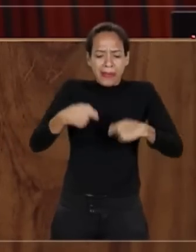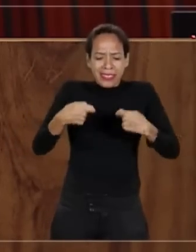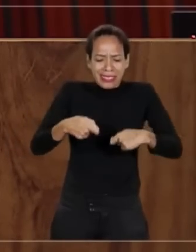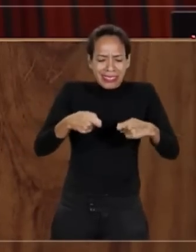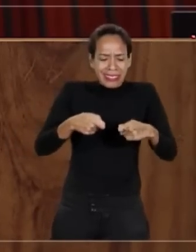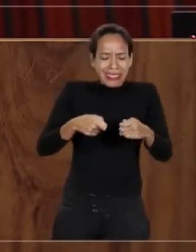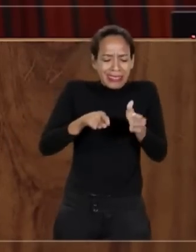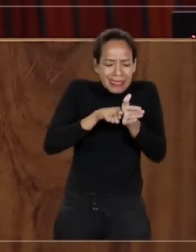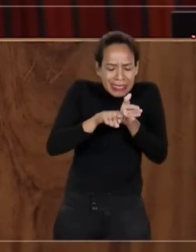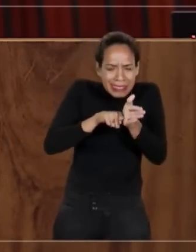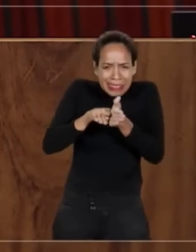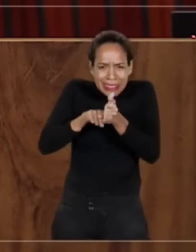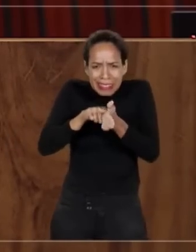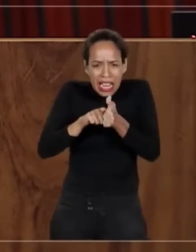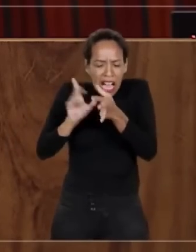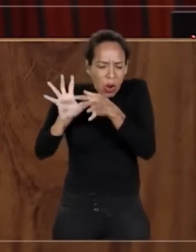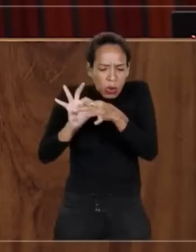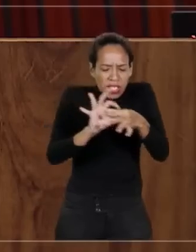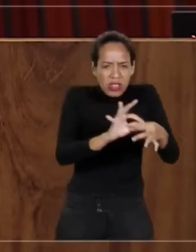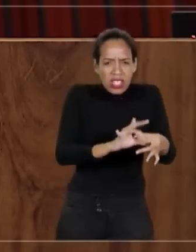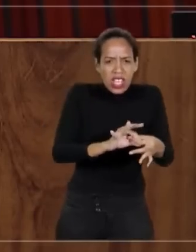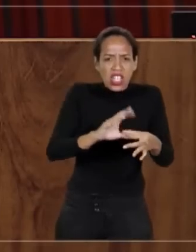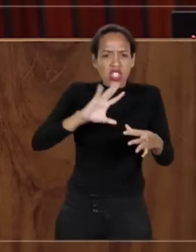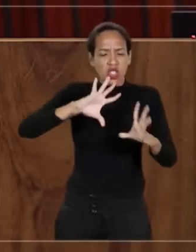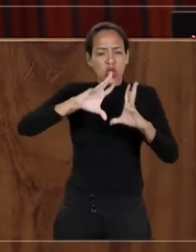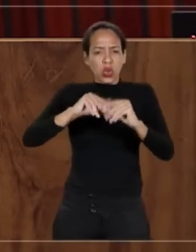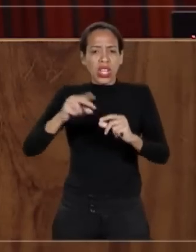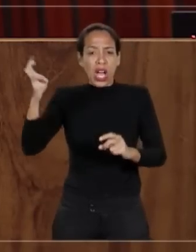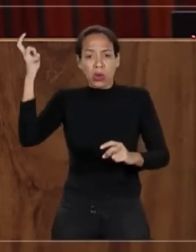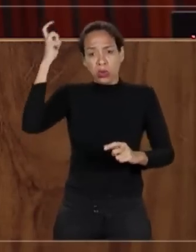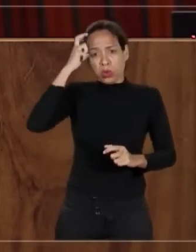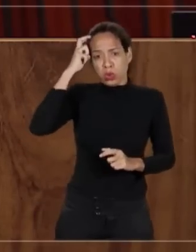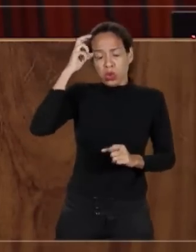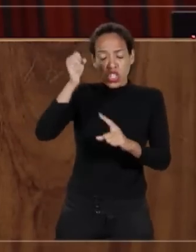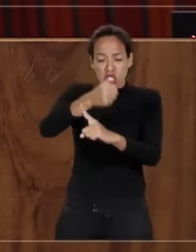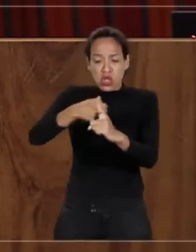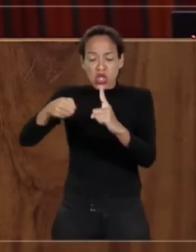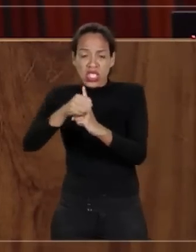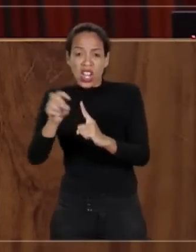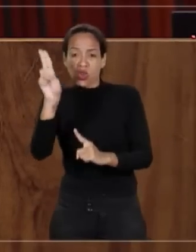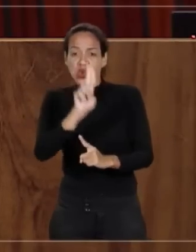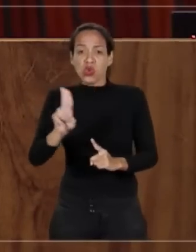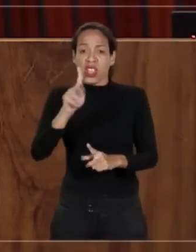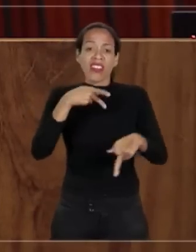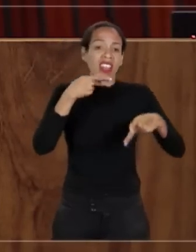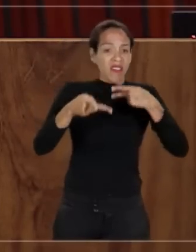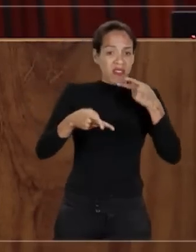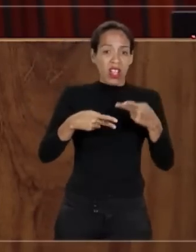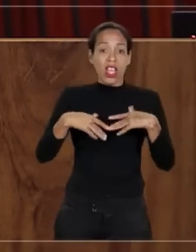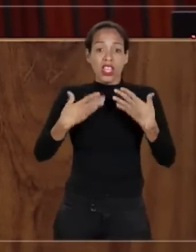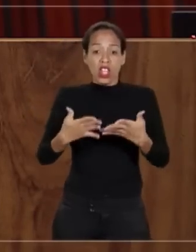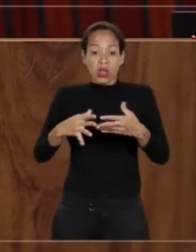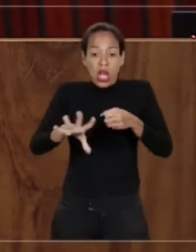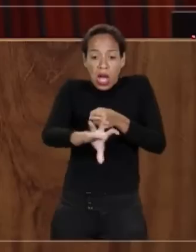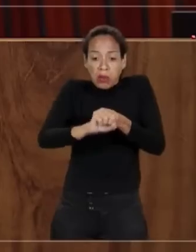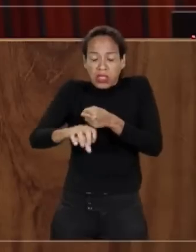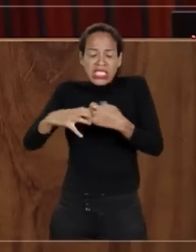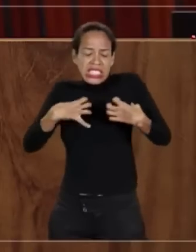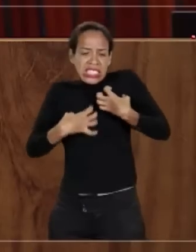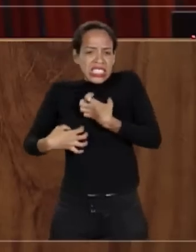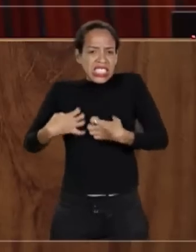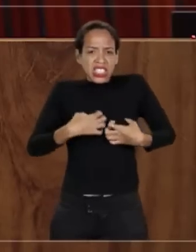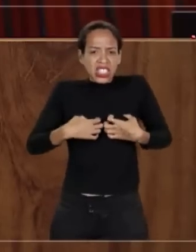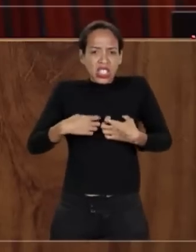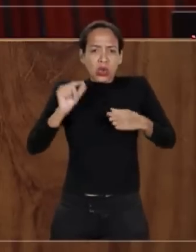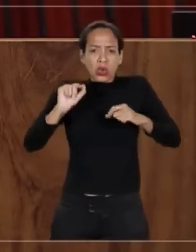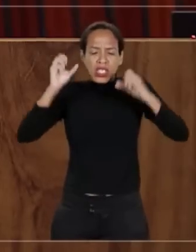análise contextualizada em busca das implicações culturais e sociais dos atos de fala. Afinal, a captação do sentido implícito